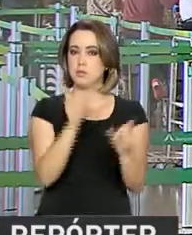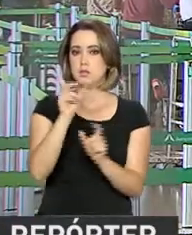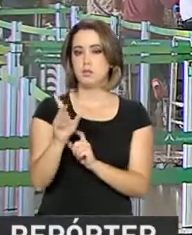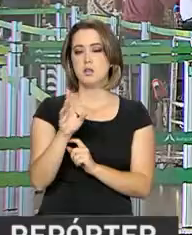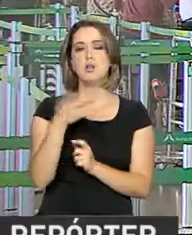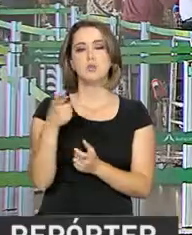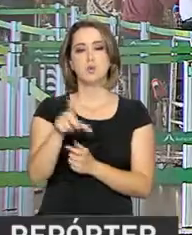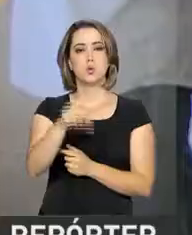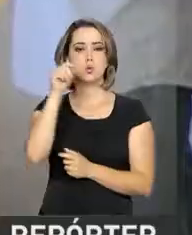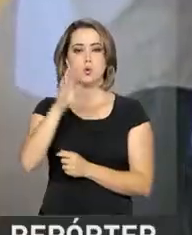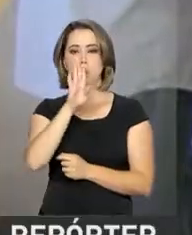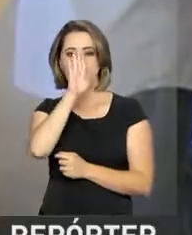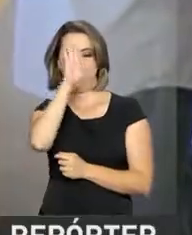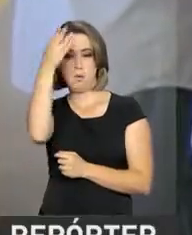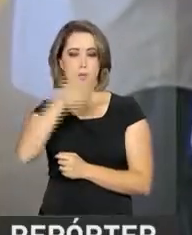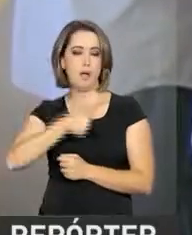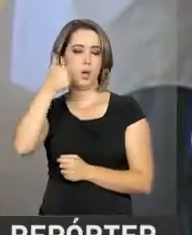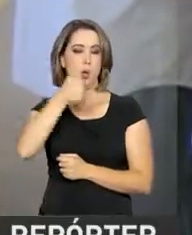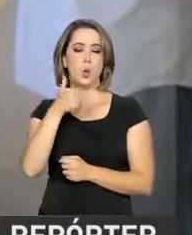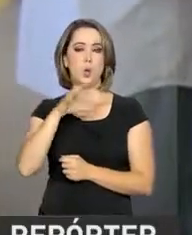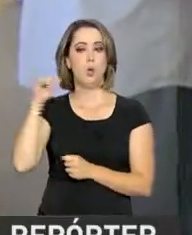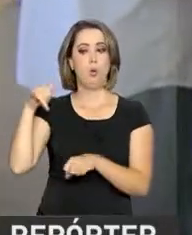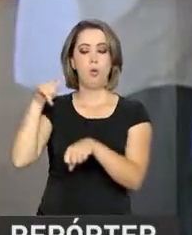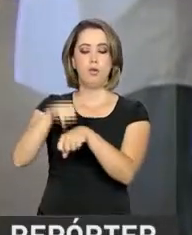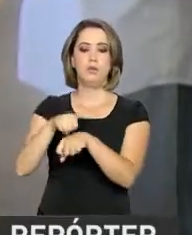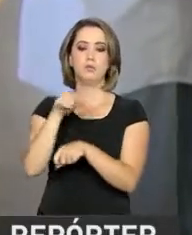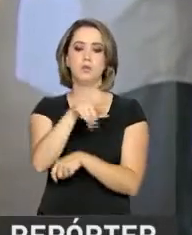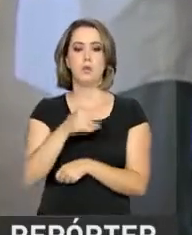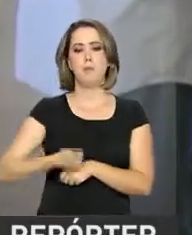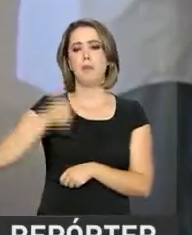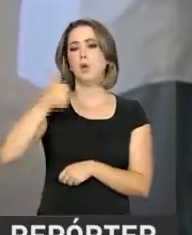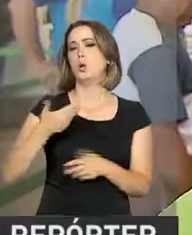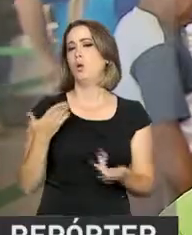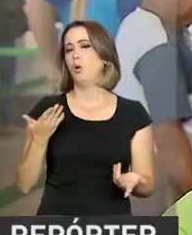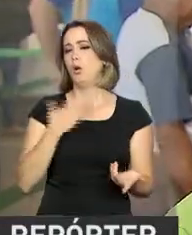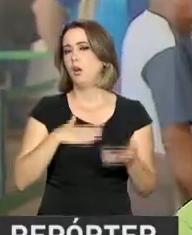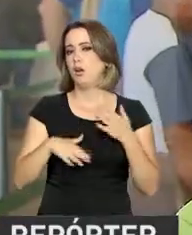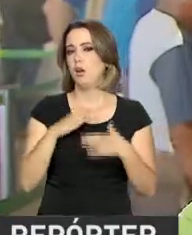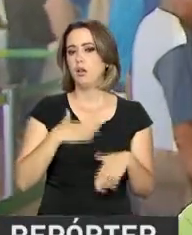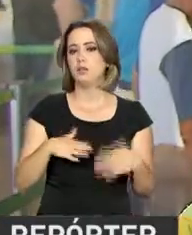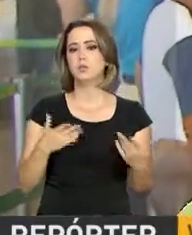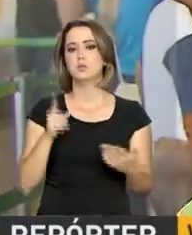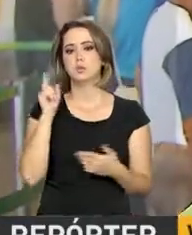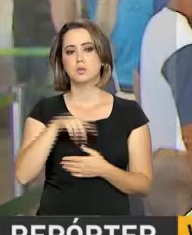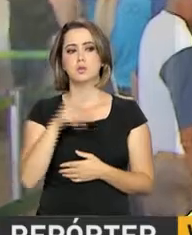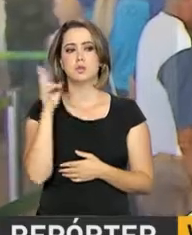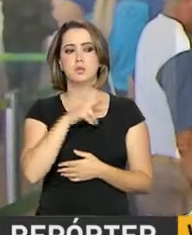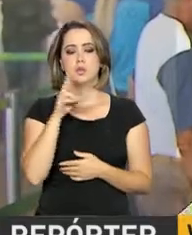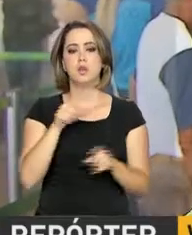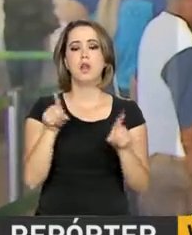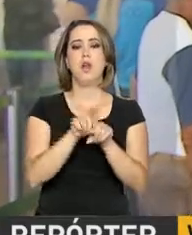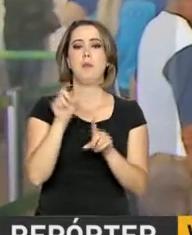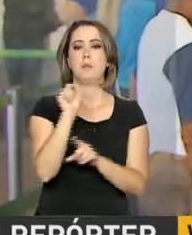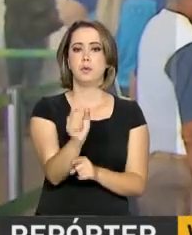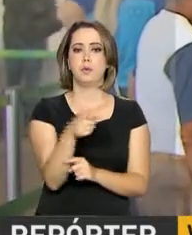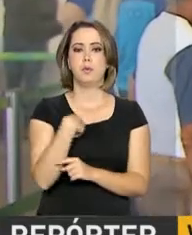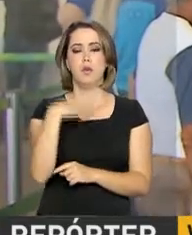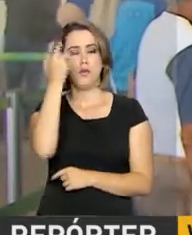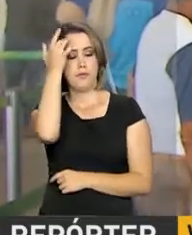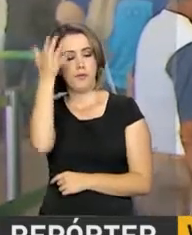por razões simples eu acho mais tranqüilo e maduro a rapidez ea facilidade